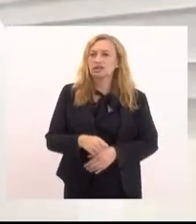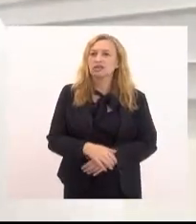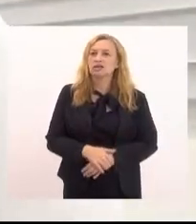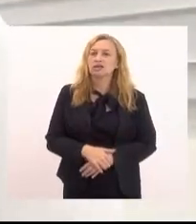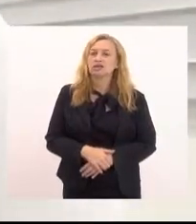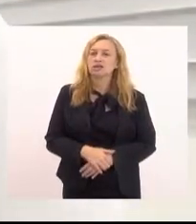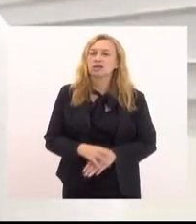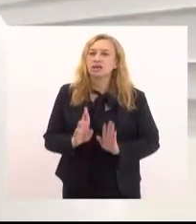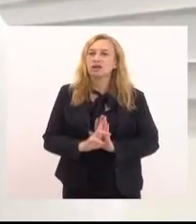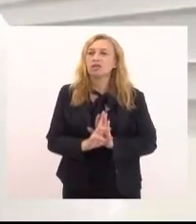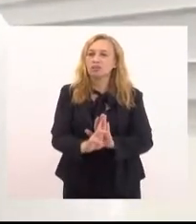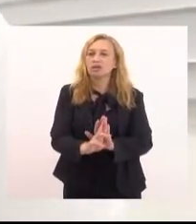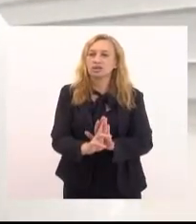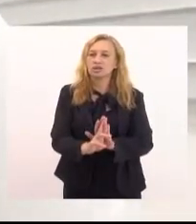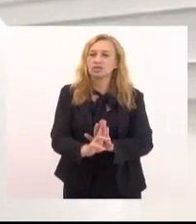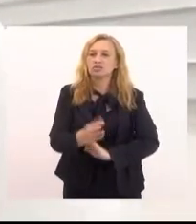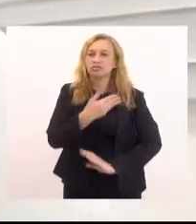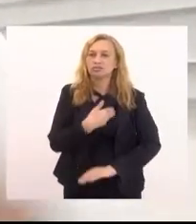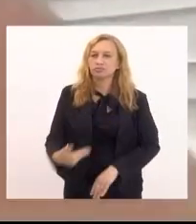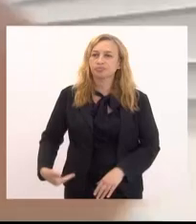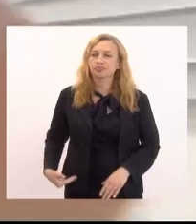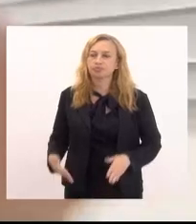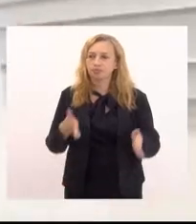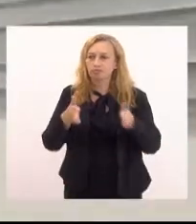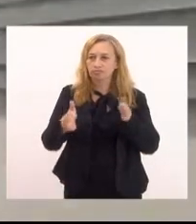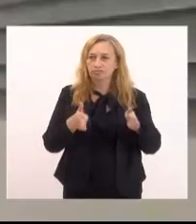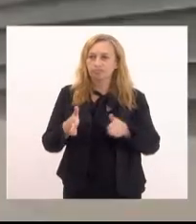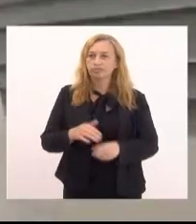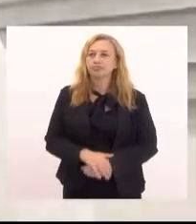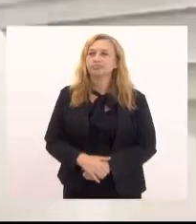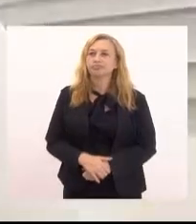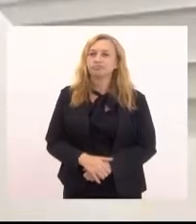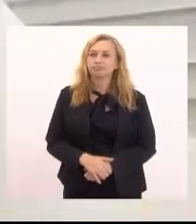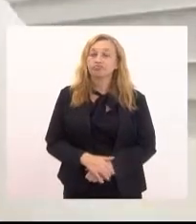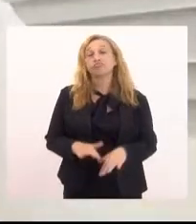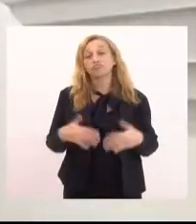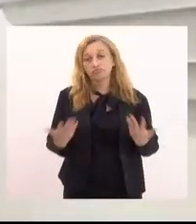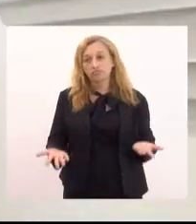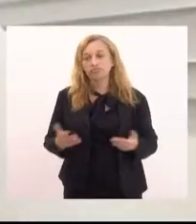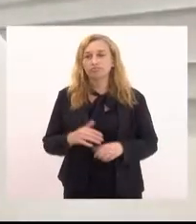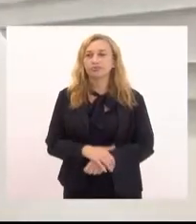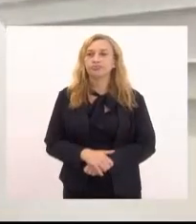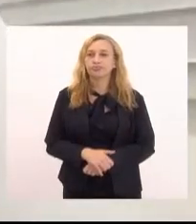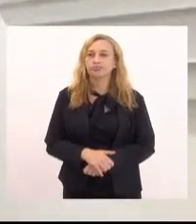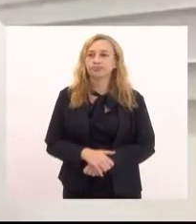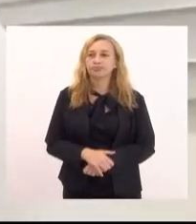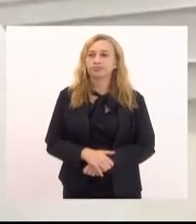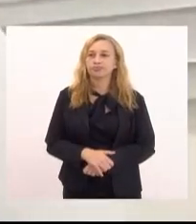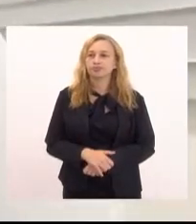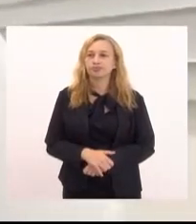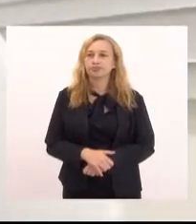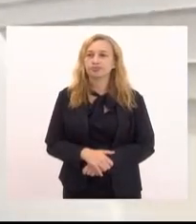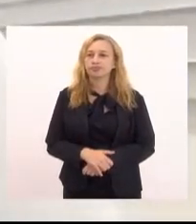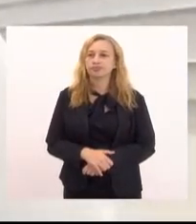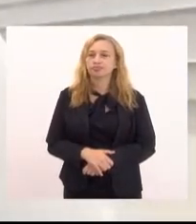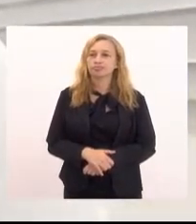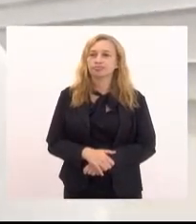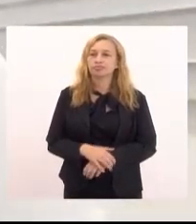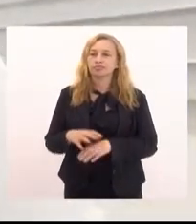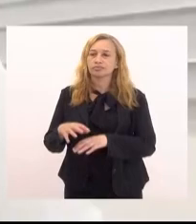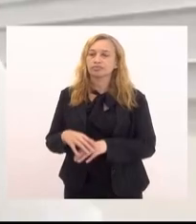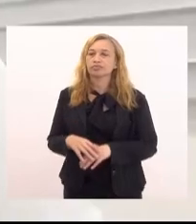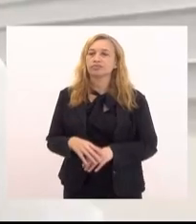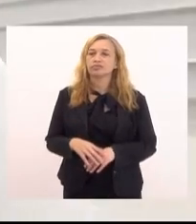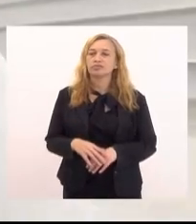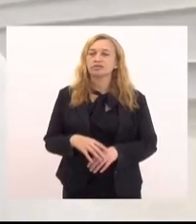então representante do governo naquele período. Então, a situação da imigração, a situação de Moisés e de sua